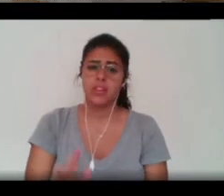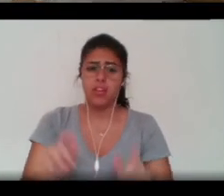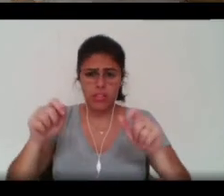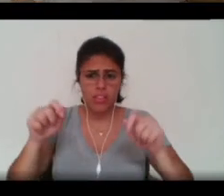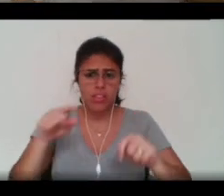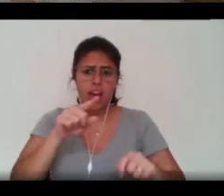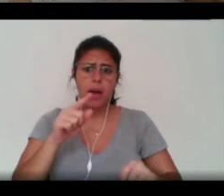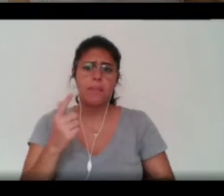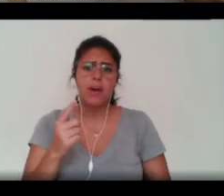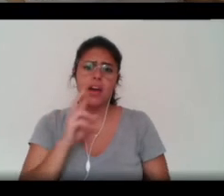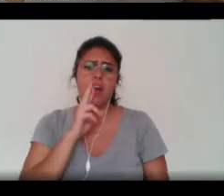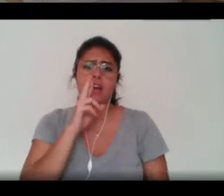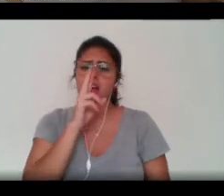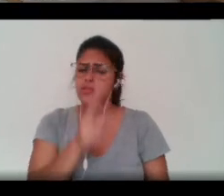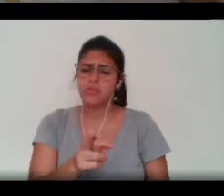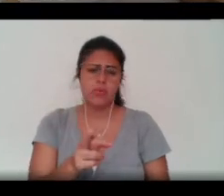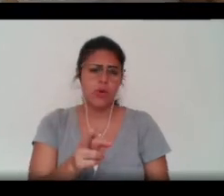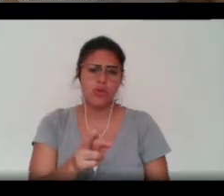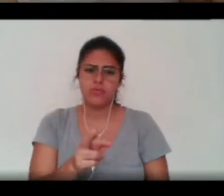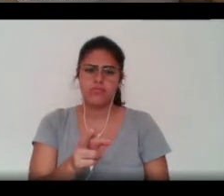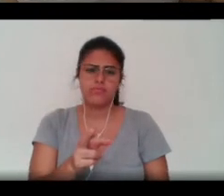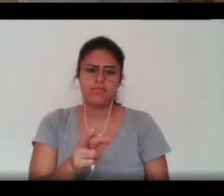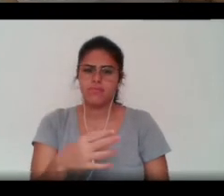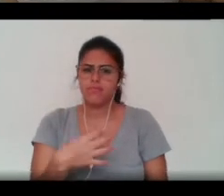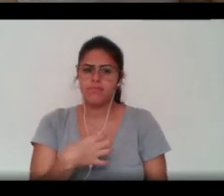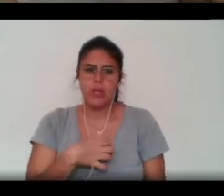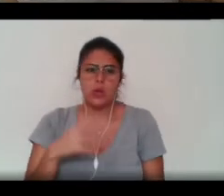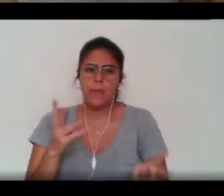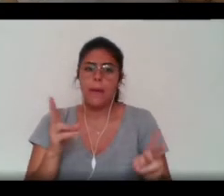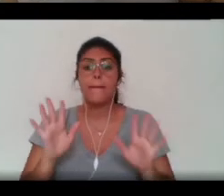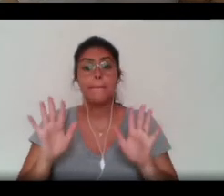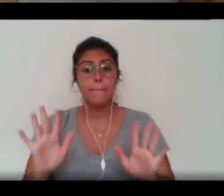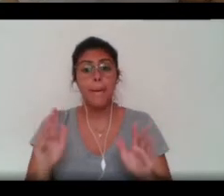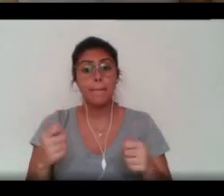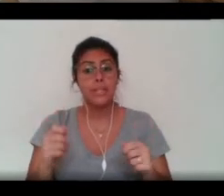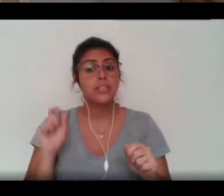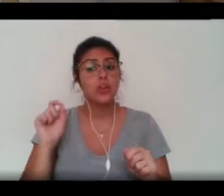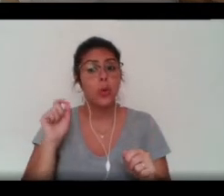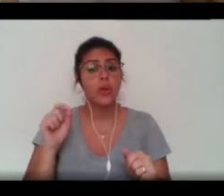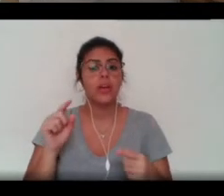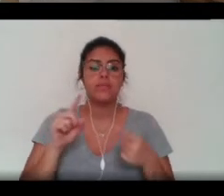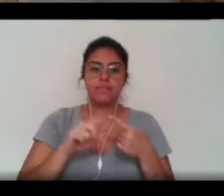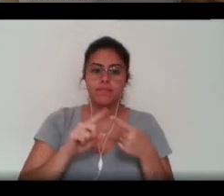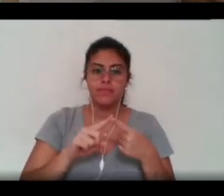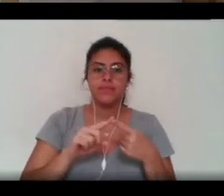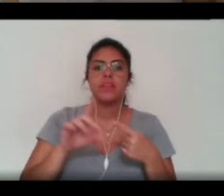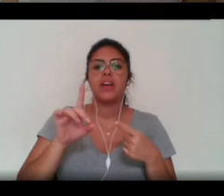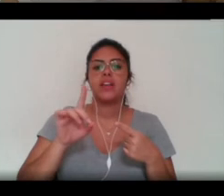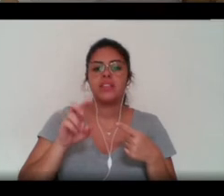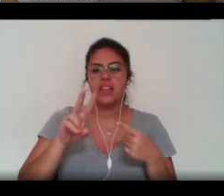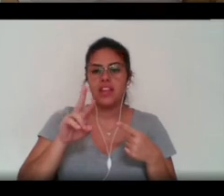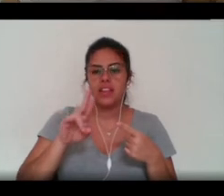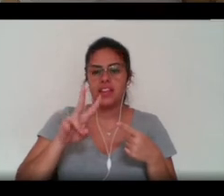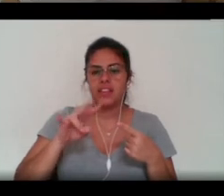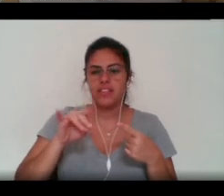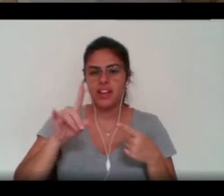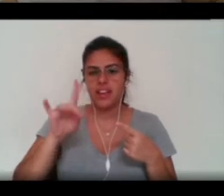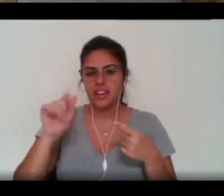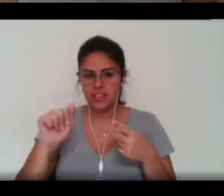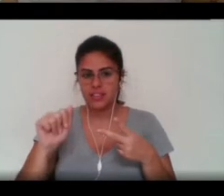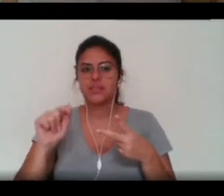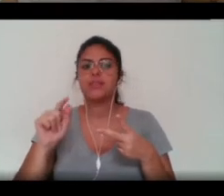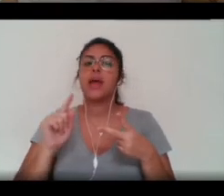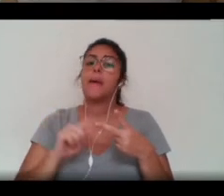isso, observe que eu preciso de duas coisas. Eu preciso da derivada, que é a aceleração, mas eu preciso de outra coisa, senão eu não